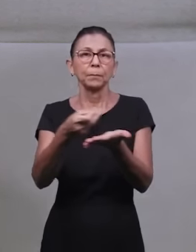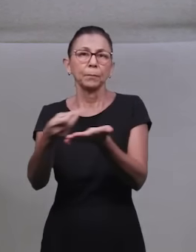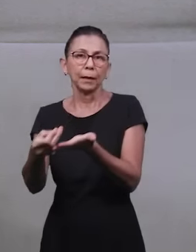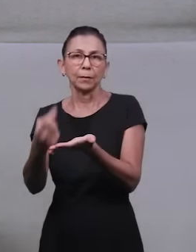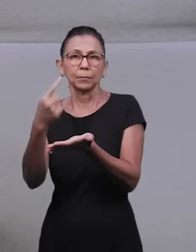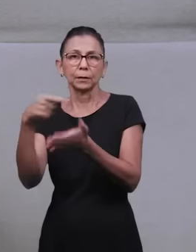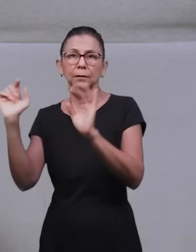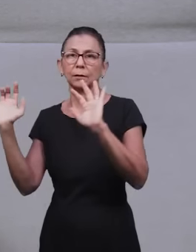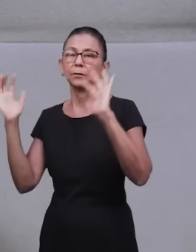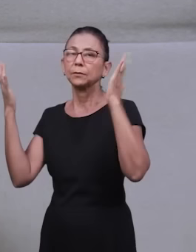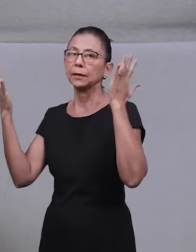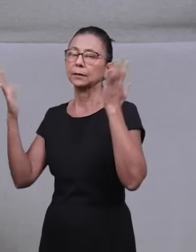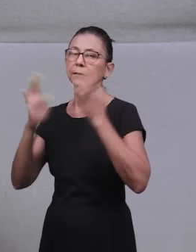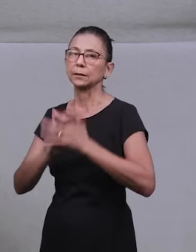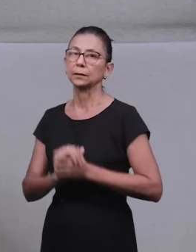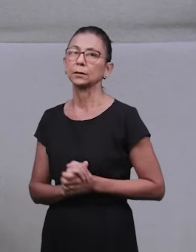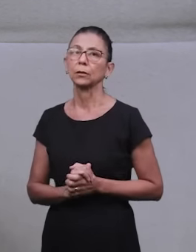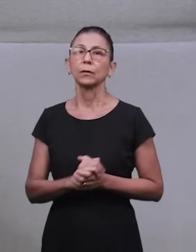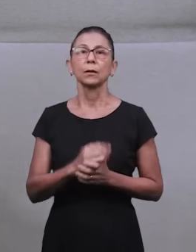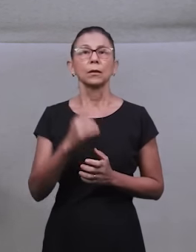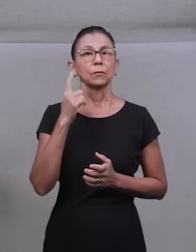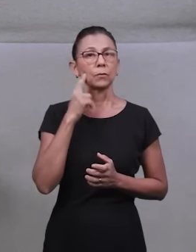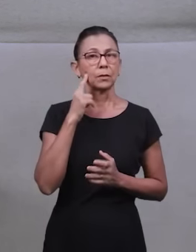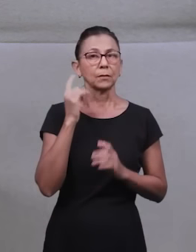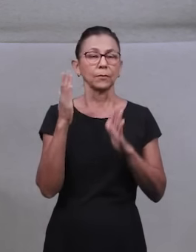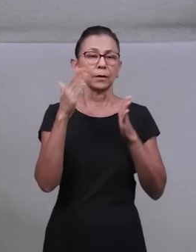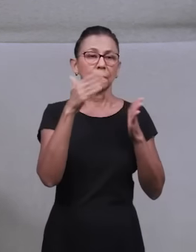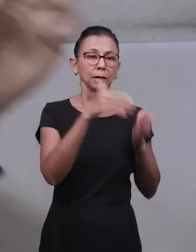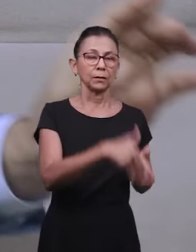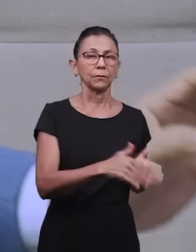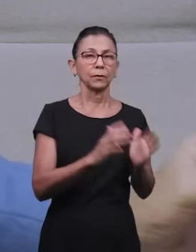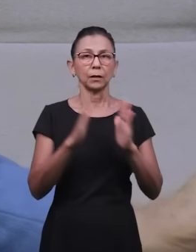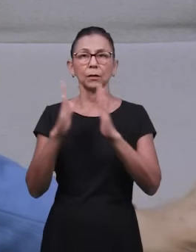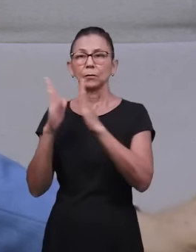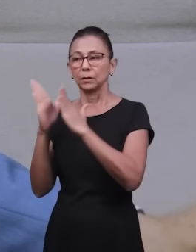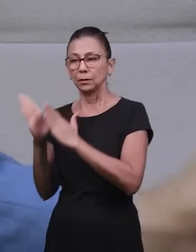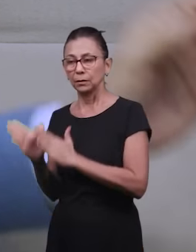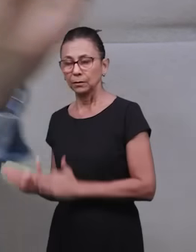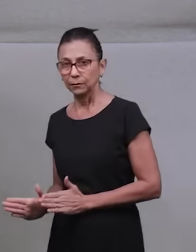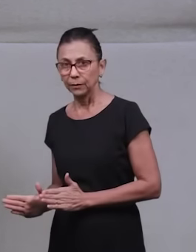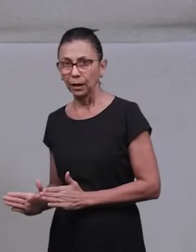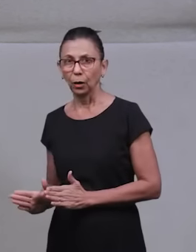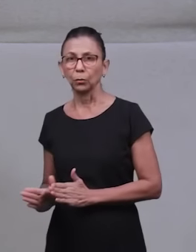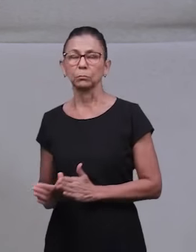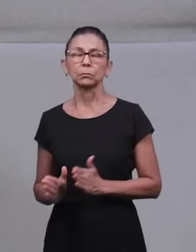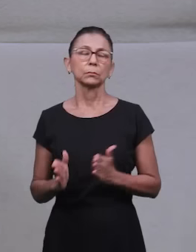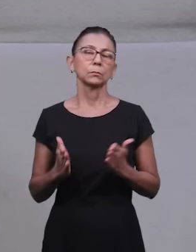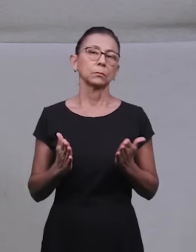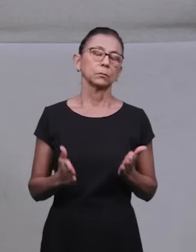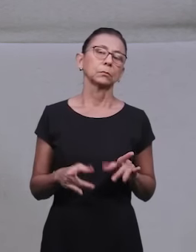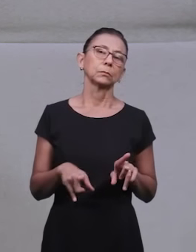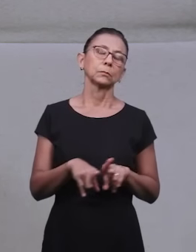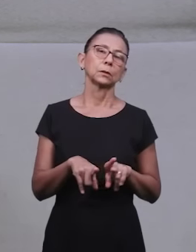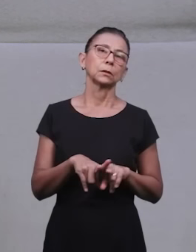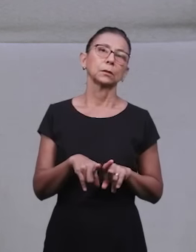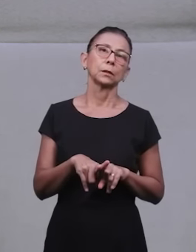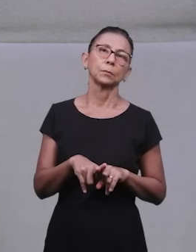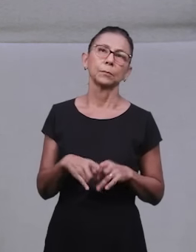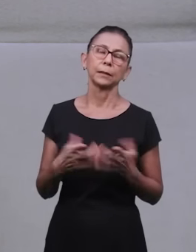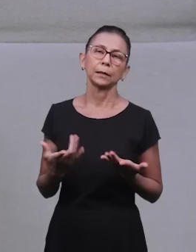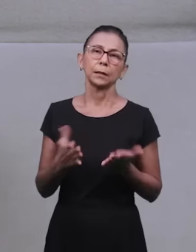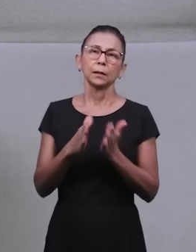igreja fiel e igreja infiel. Entendeu? Então você vê a colocação disso. Quando você fala